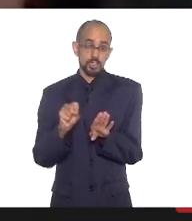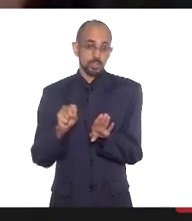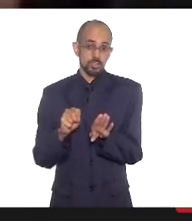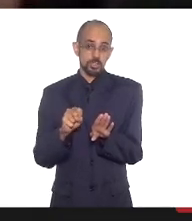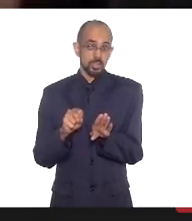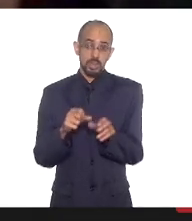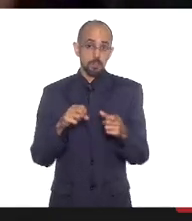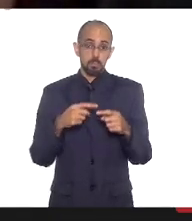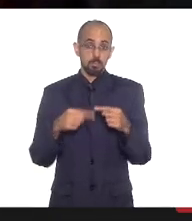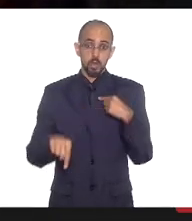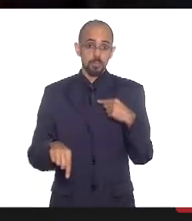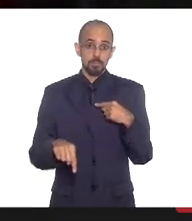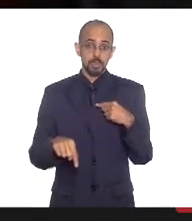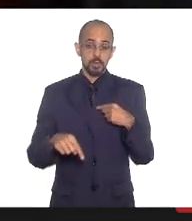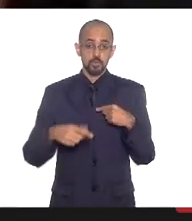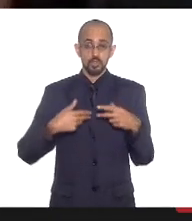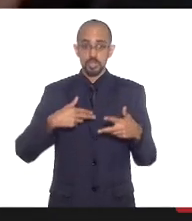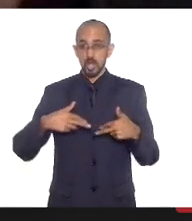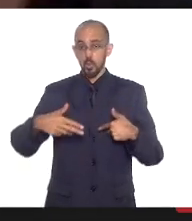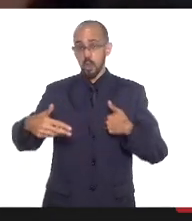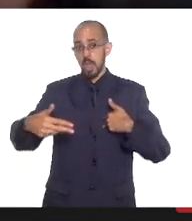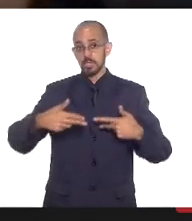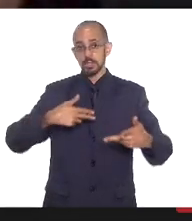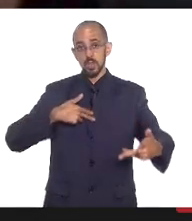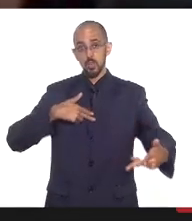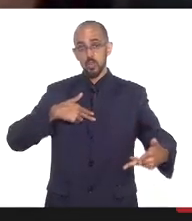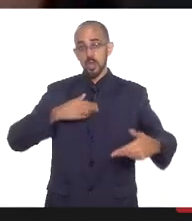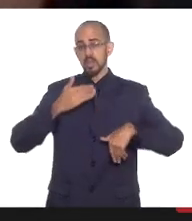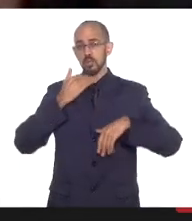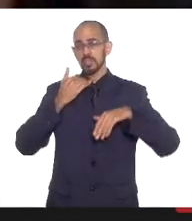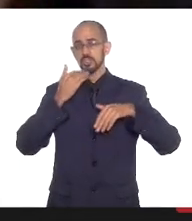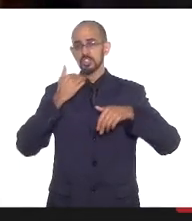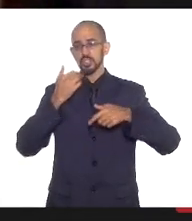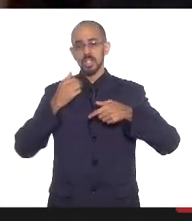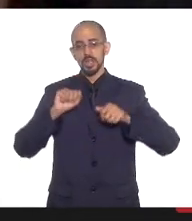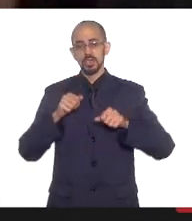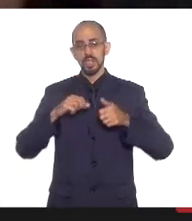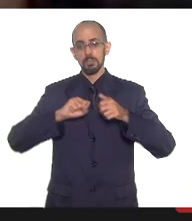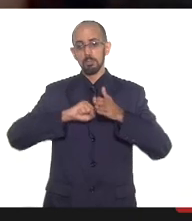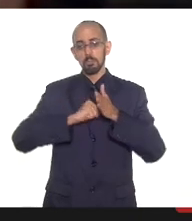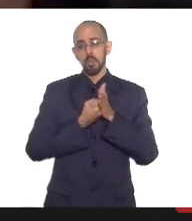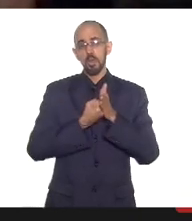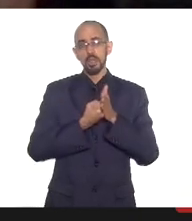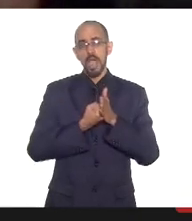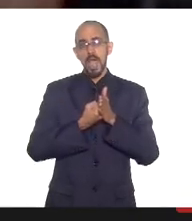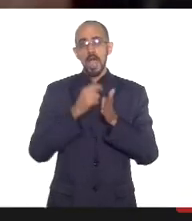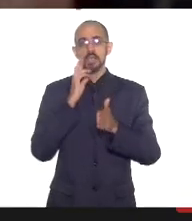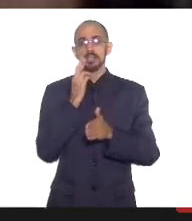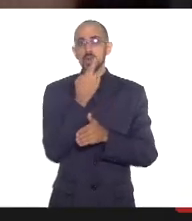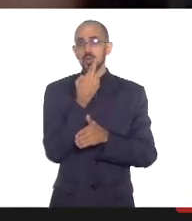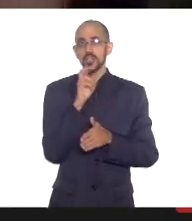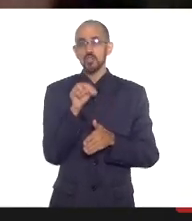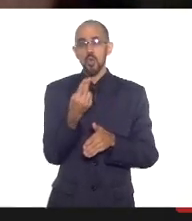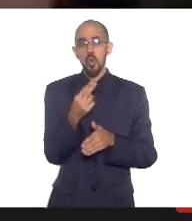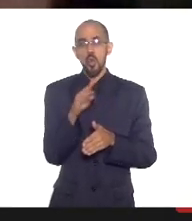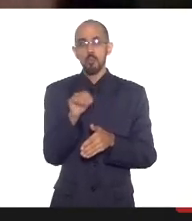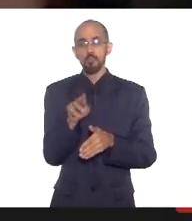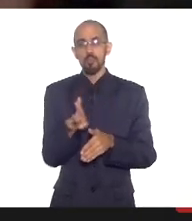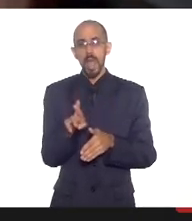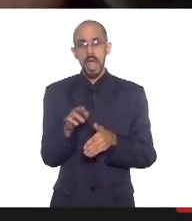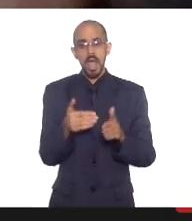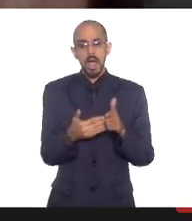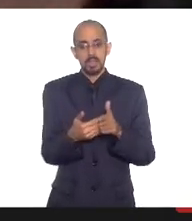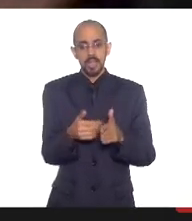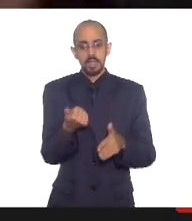circulação nenhuma não adianta impedir eu peço restaurante ou qualquer outro funcionamento é até 10